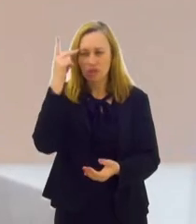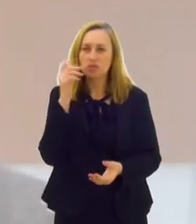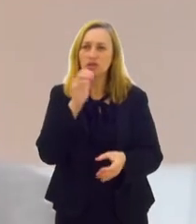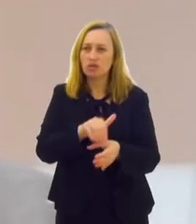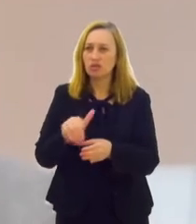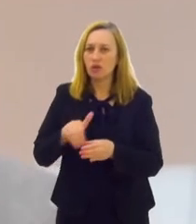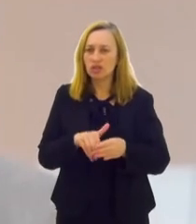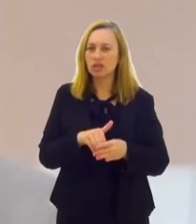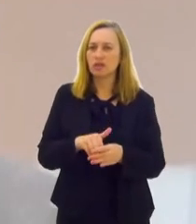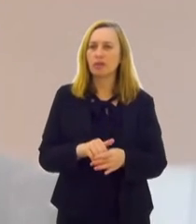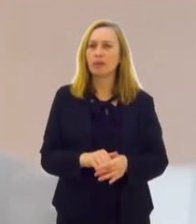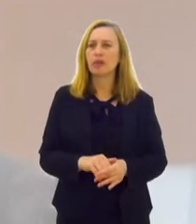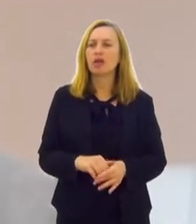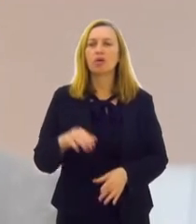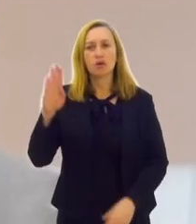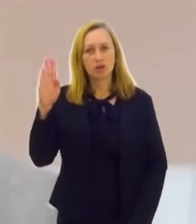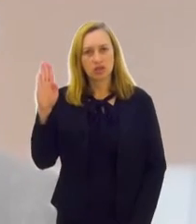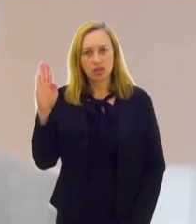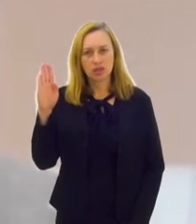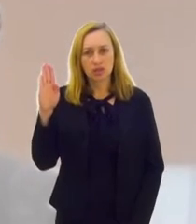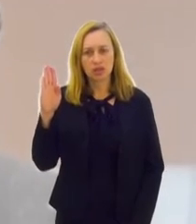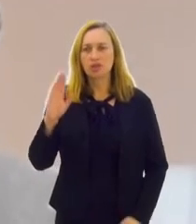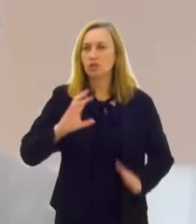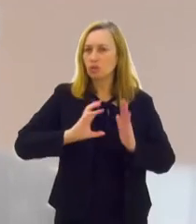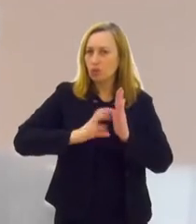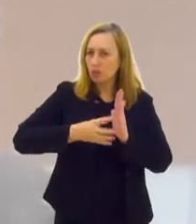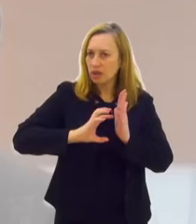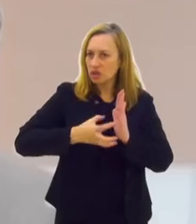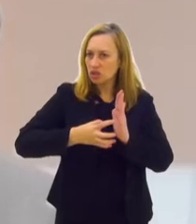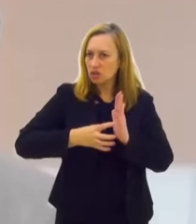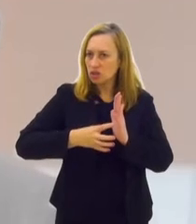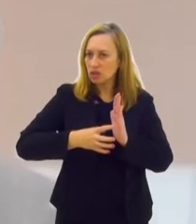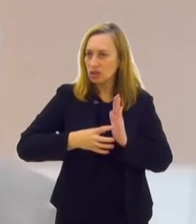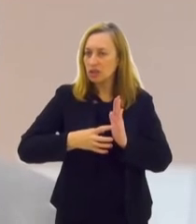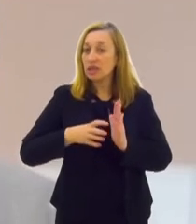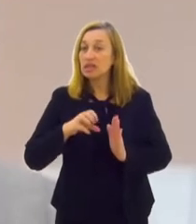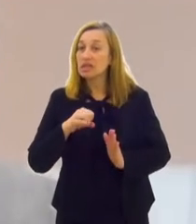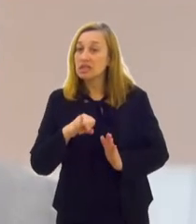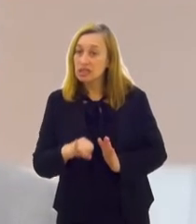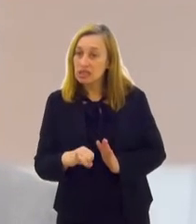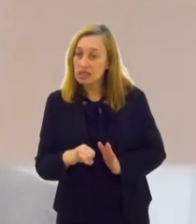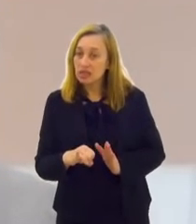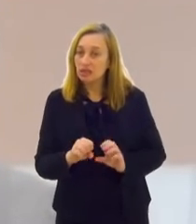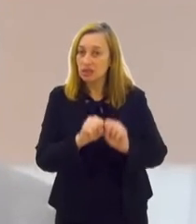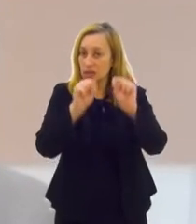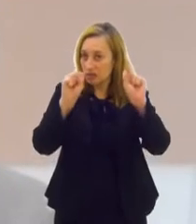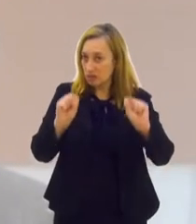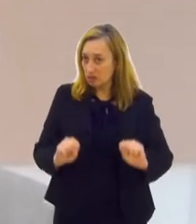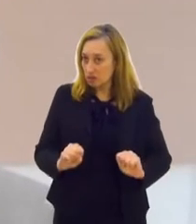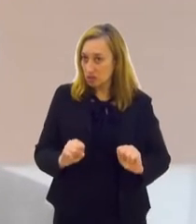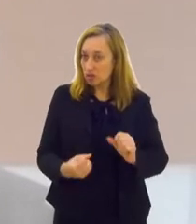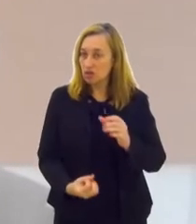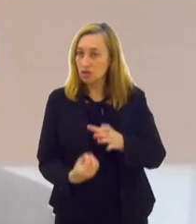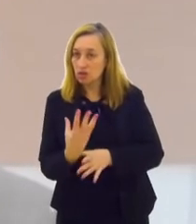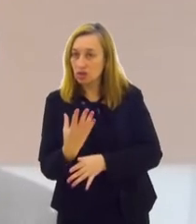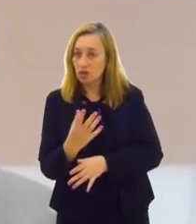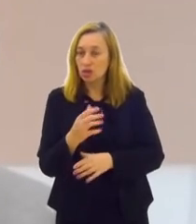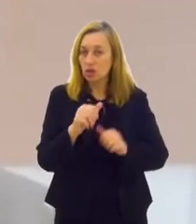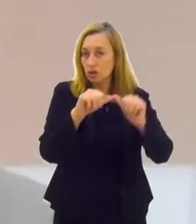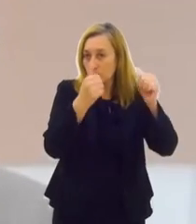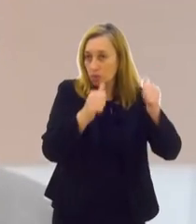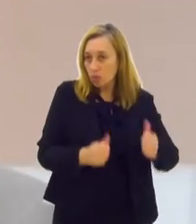eleitor é que o candidato, o partido, se fizerem algum sistema